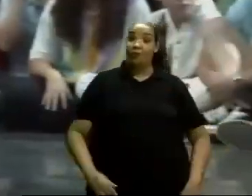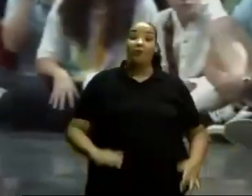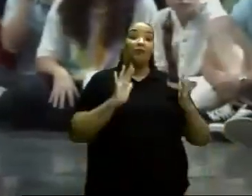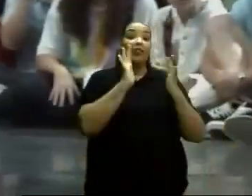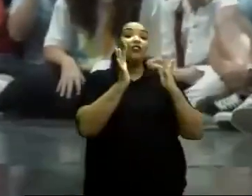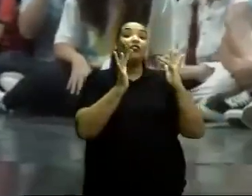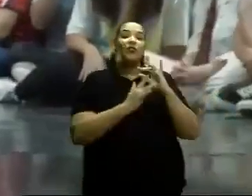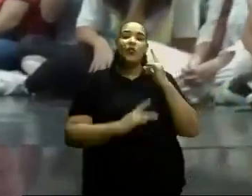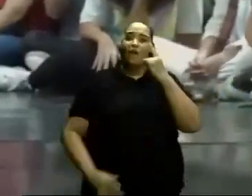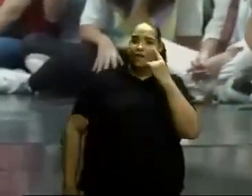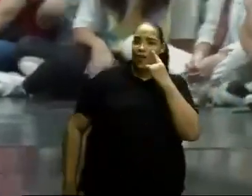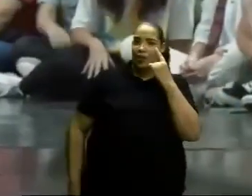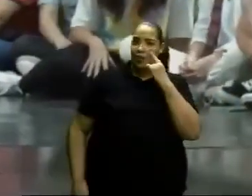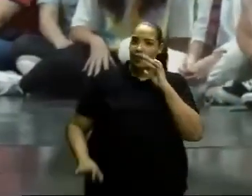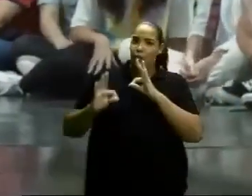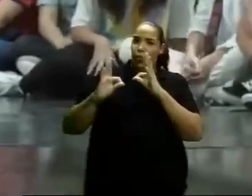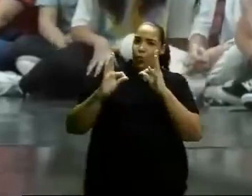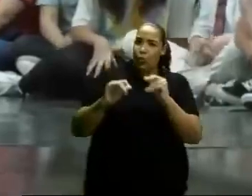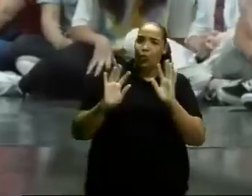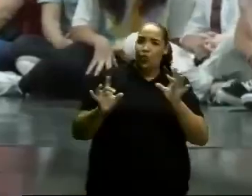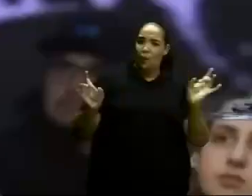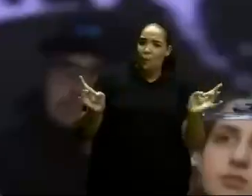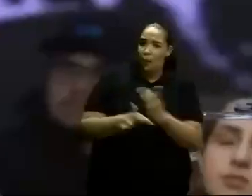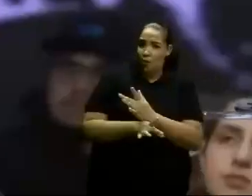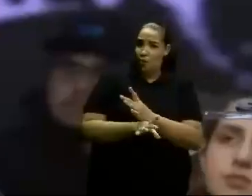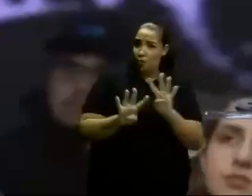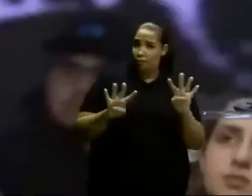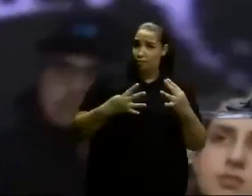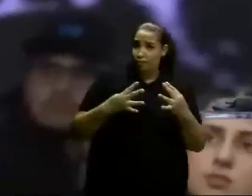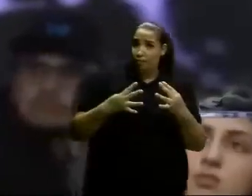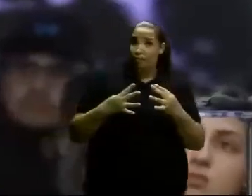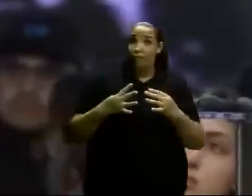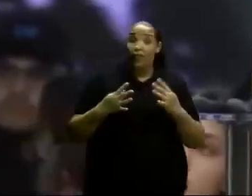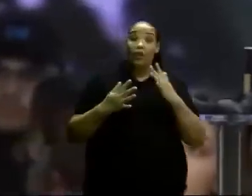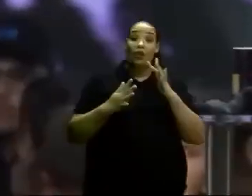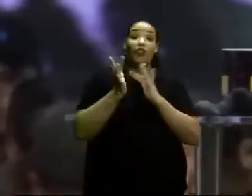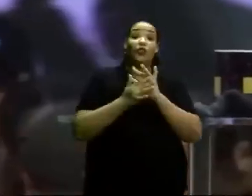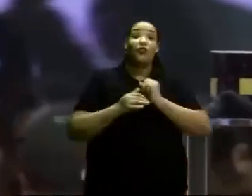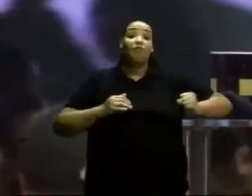Jesus vendo que tudo já estava consumado, presta atenção, ele está amarrado,